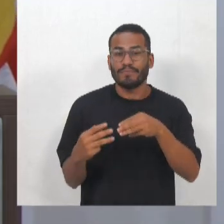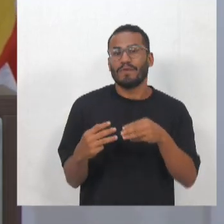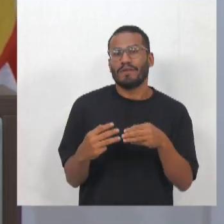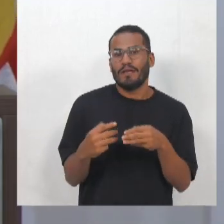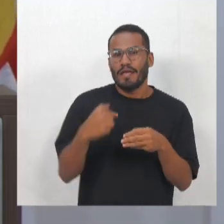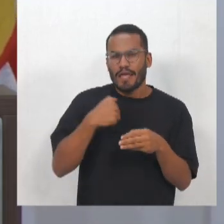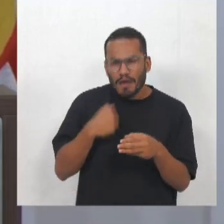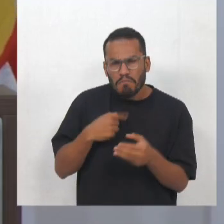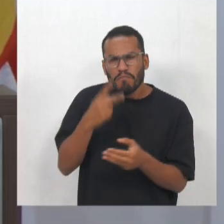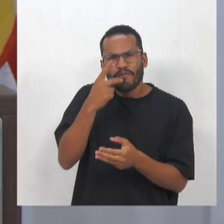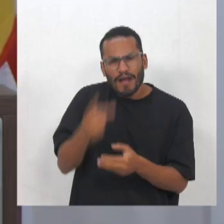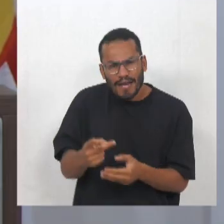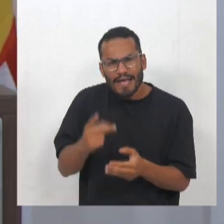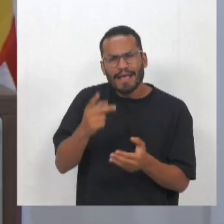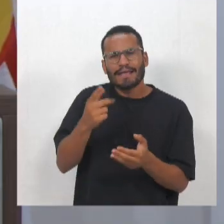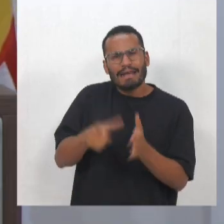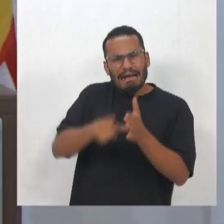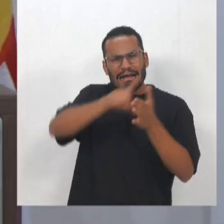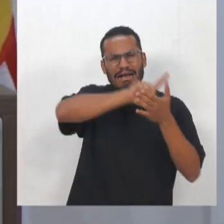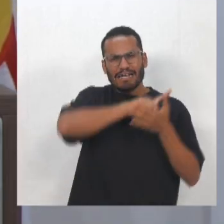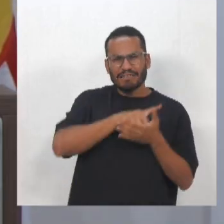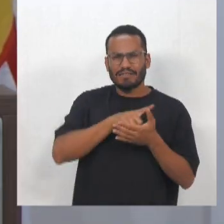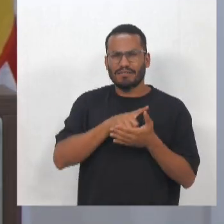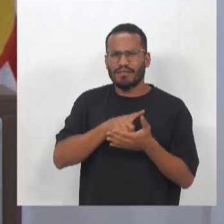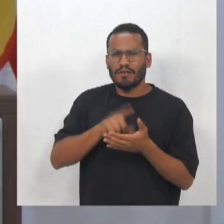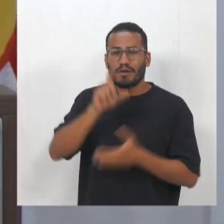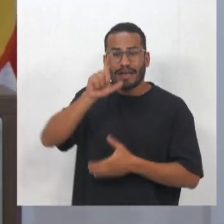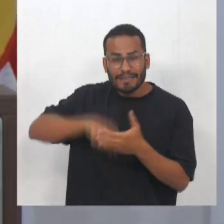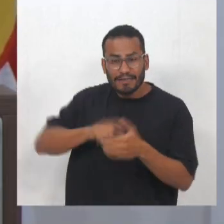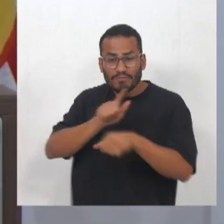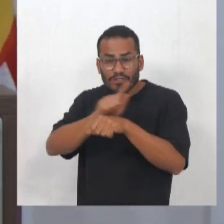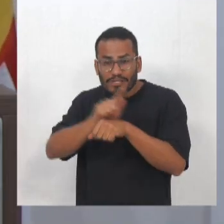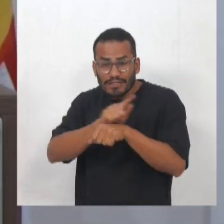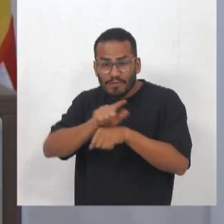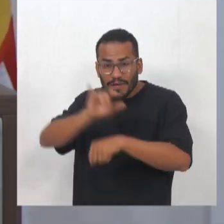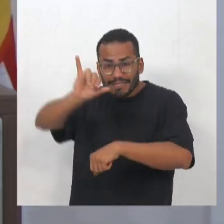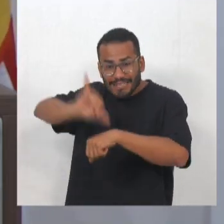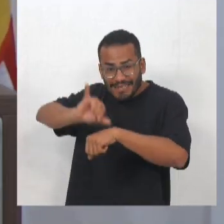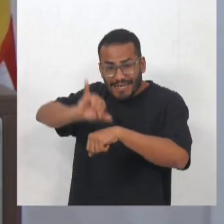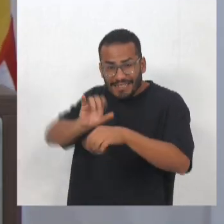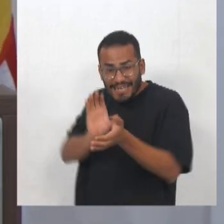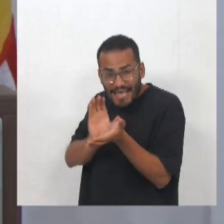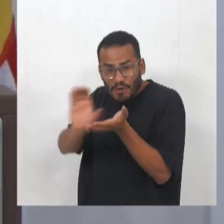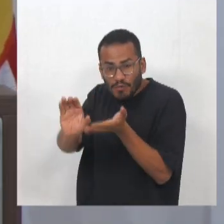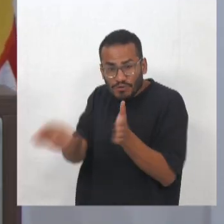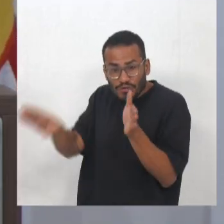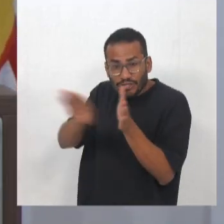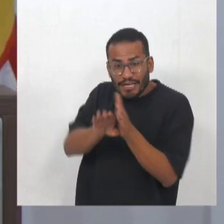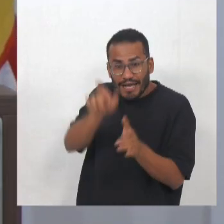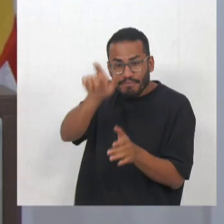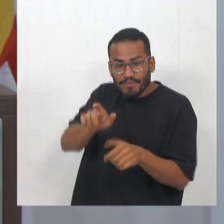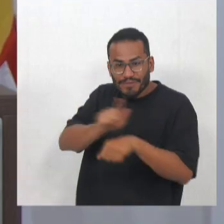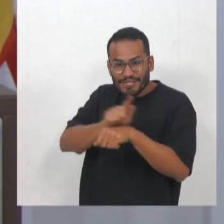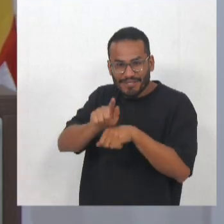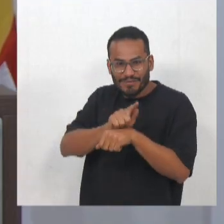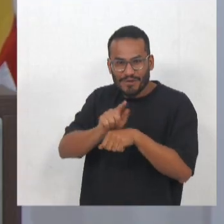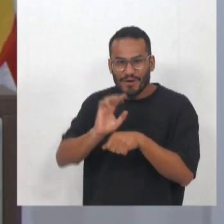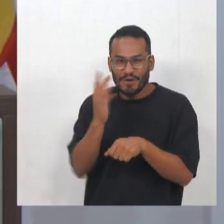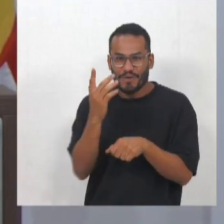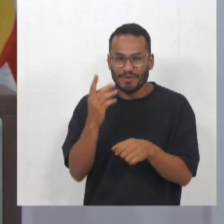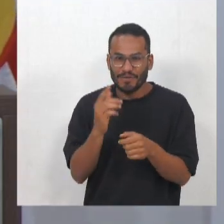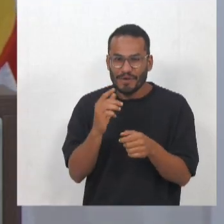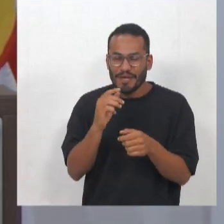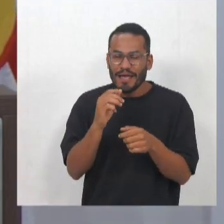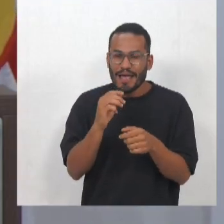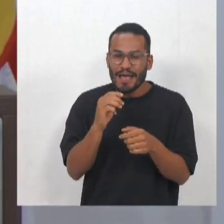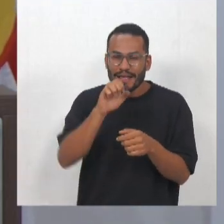eu bati na tecla muito antes, o cartão gestão, para descentralizar esse recurso, para esse recurso chegar na mão do gestor, porque toda vez que a gente leva uma emenda, vereador